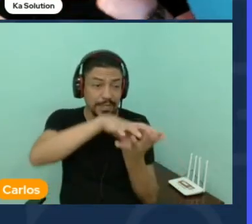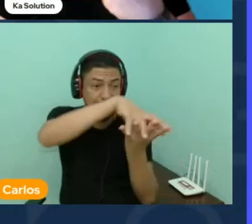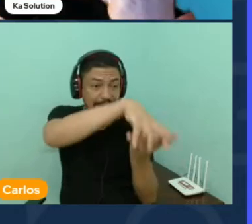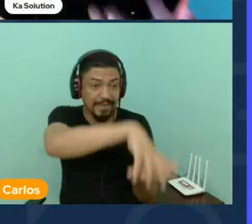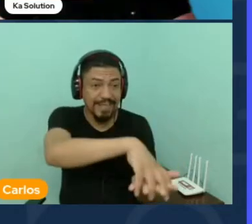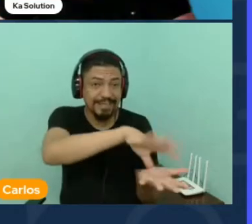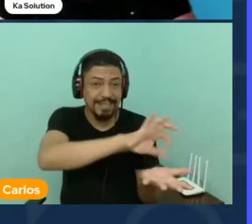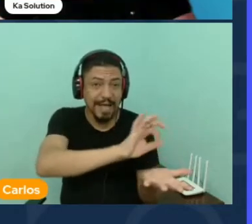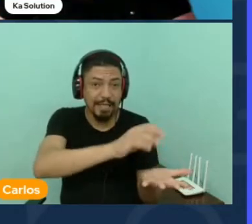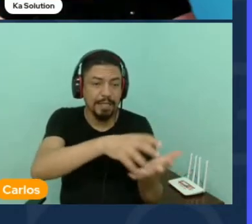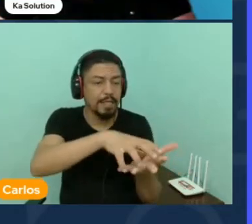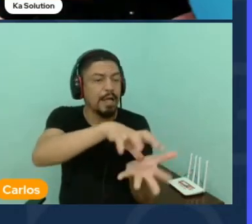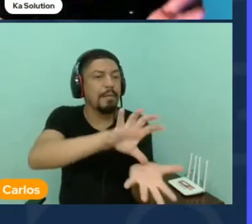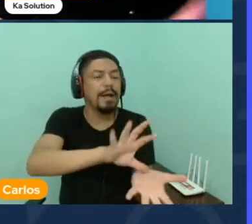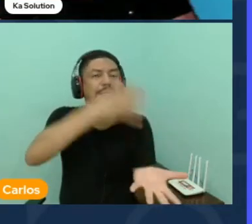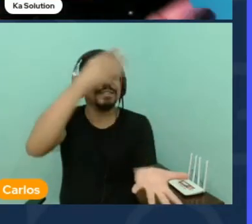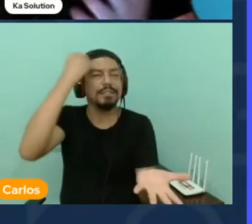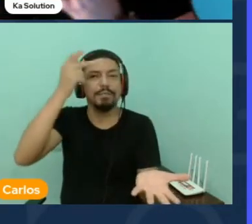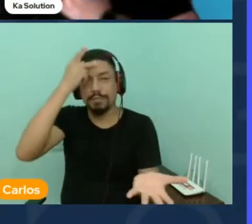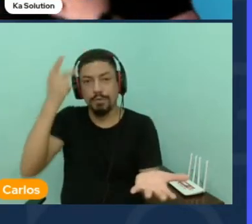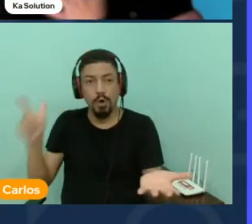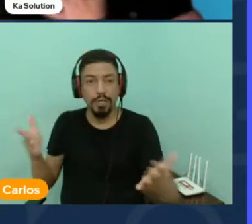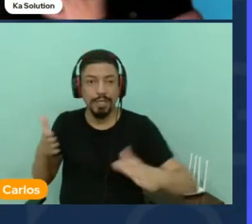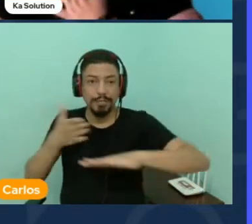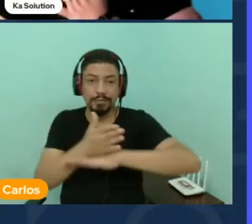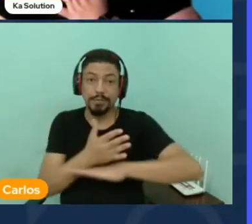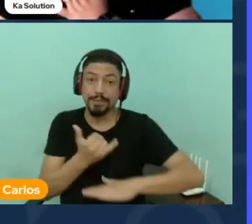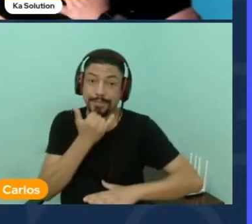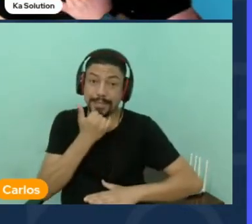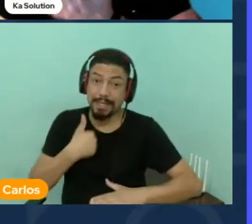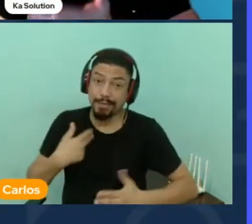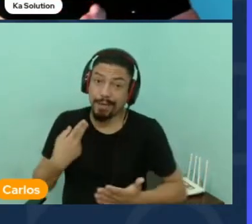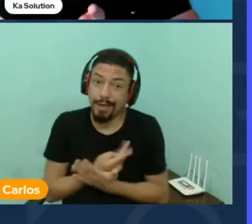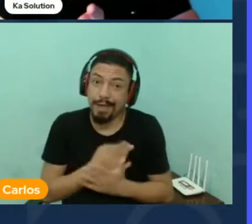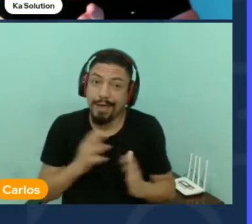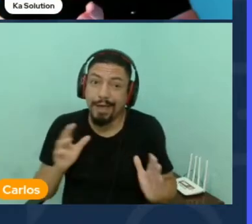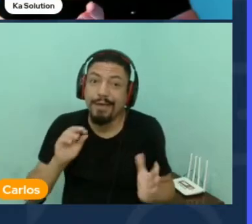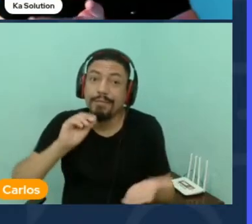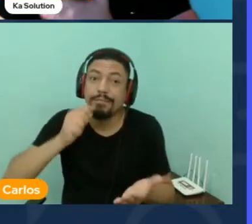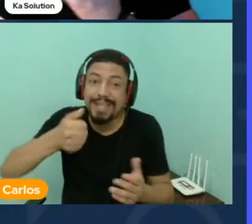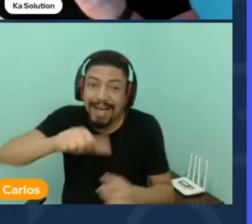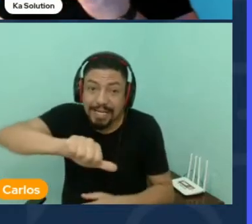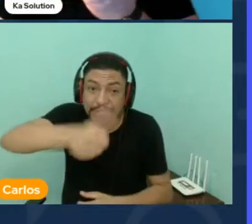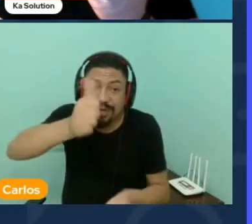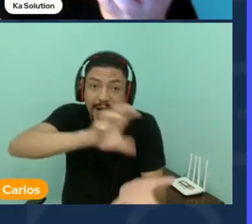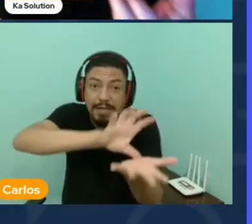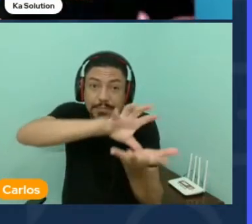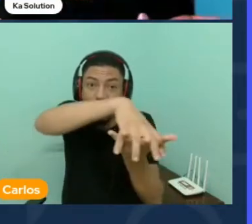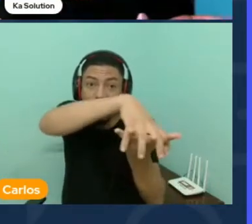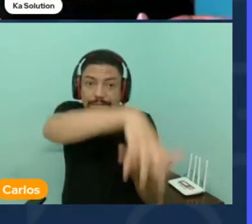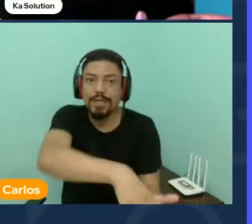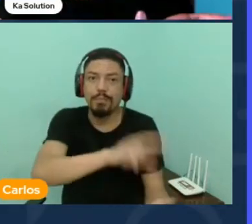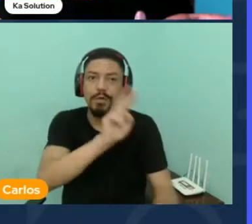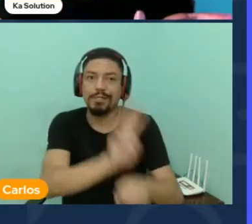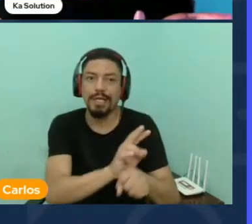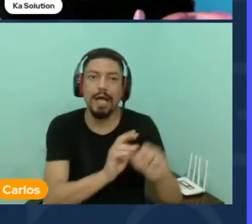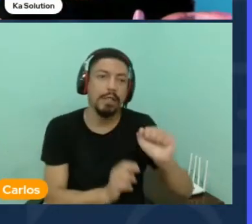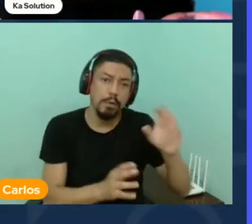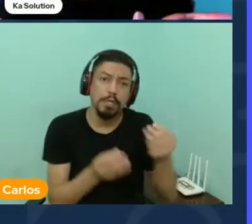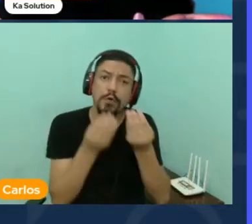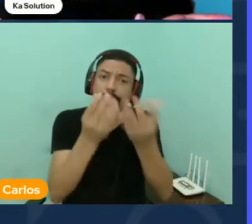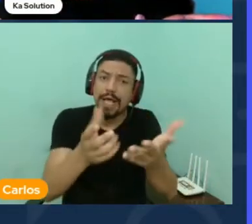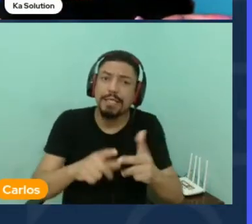alguém acessou aqueles dados, puxa, foi uma falha minha, devia ter criptografado. A AWS me oferece esse